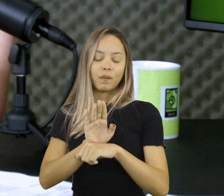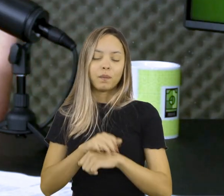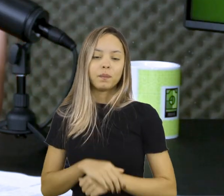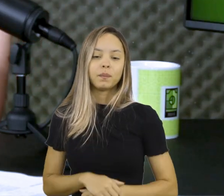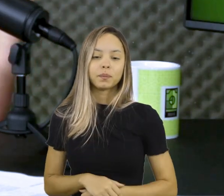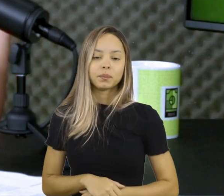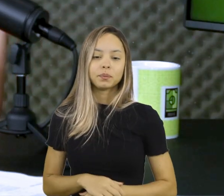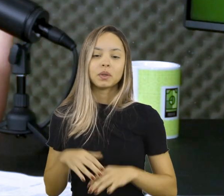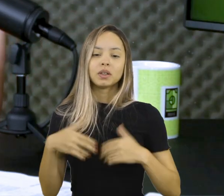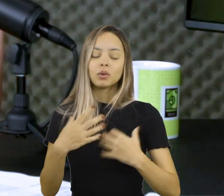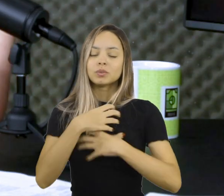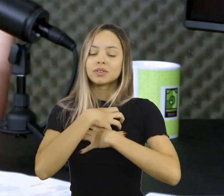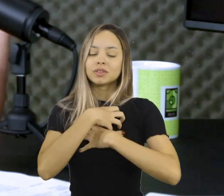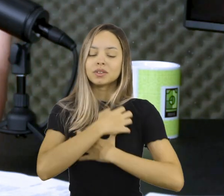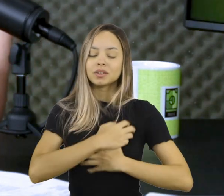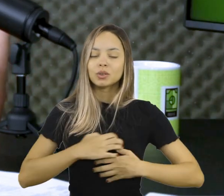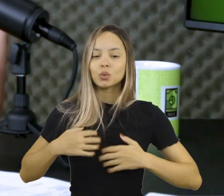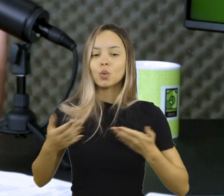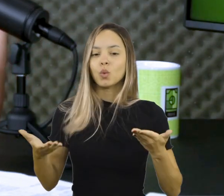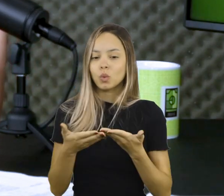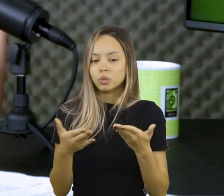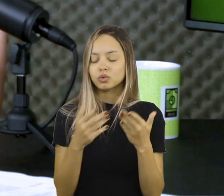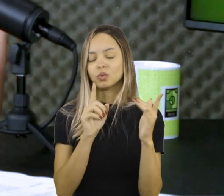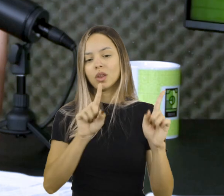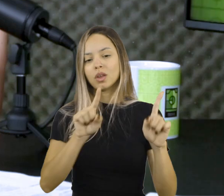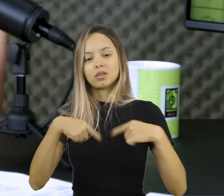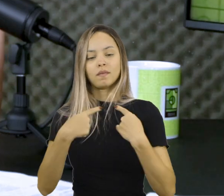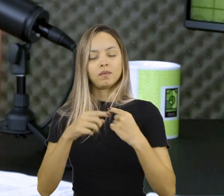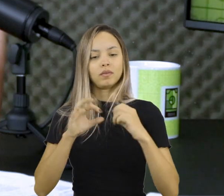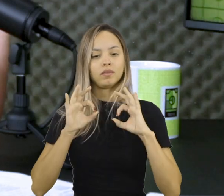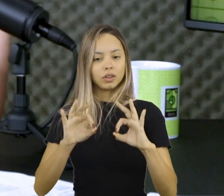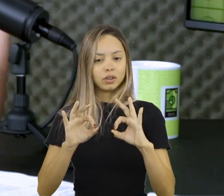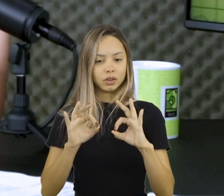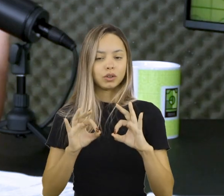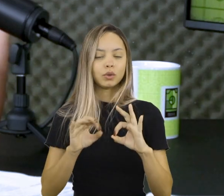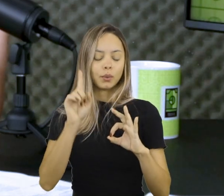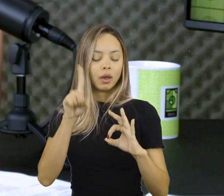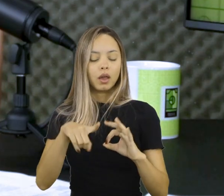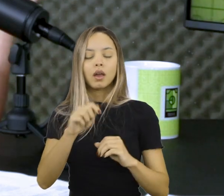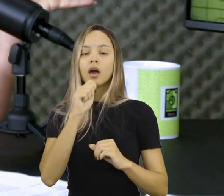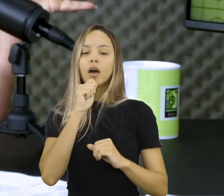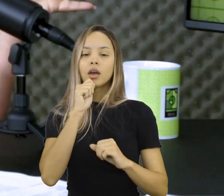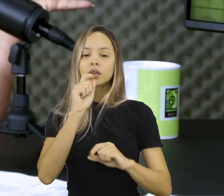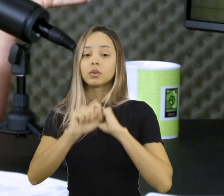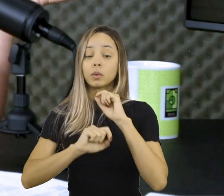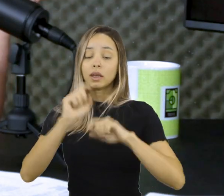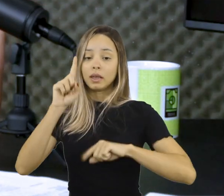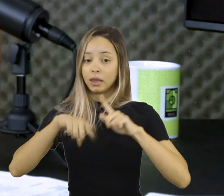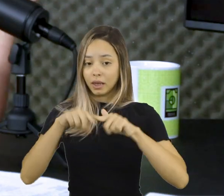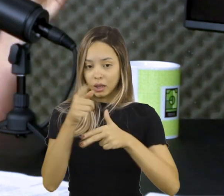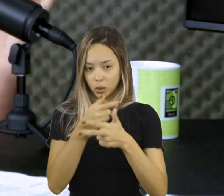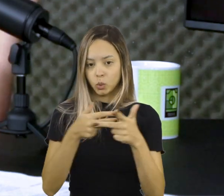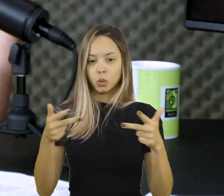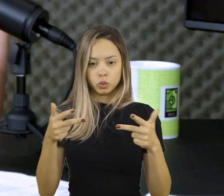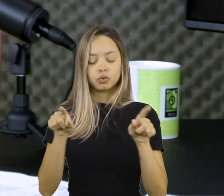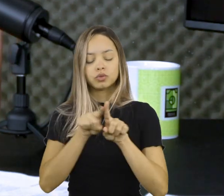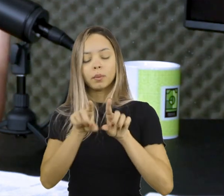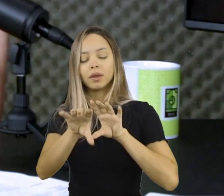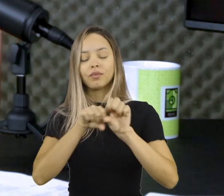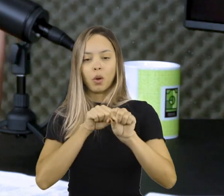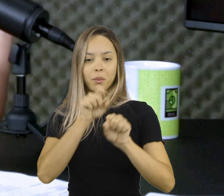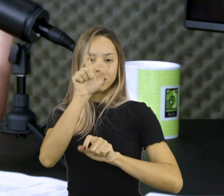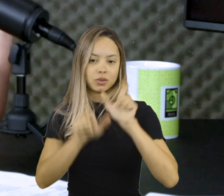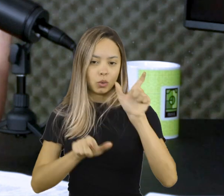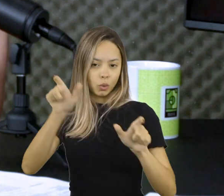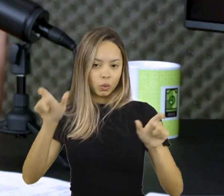Angustia muito hoje de desafio ainda é recur e formação eu acho que